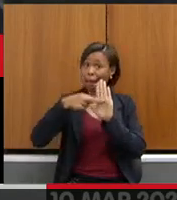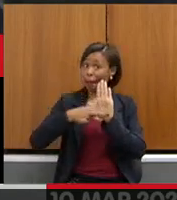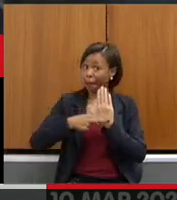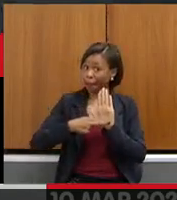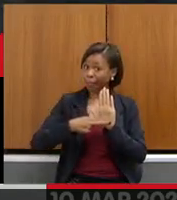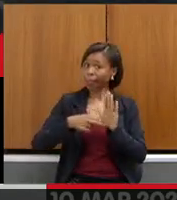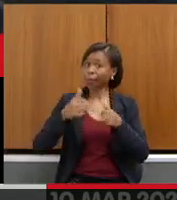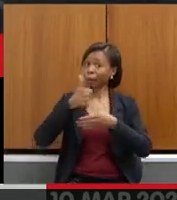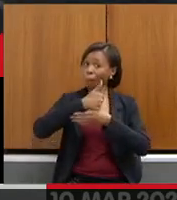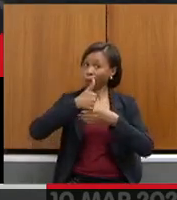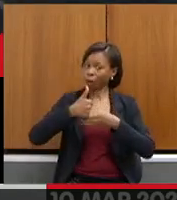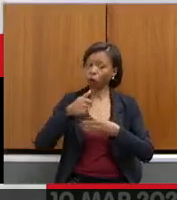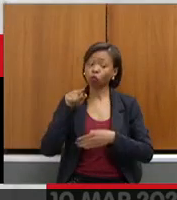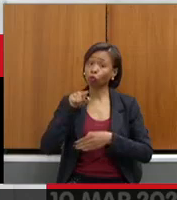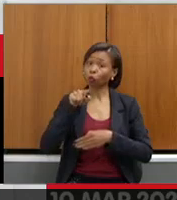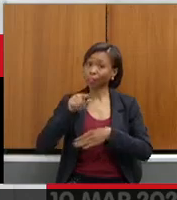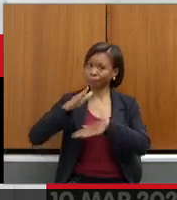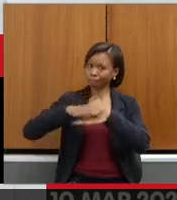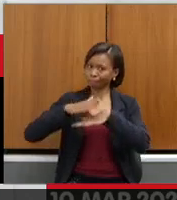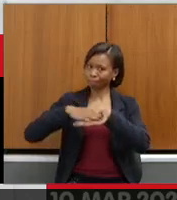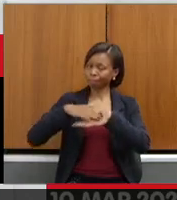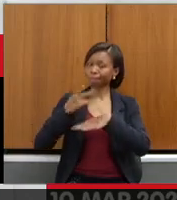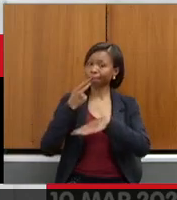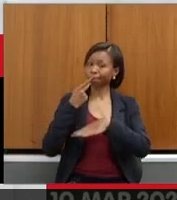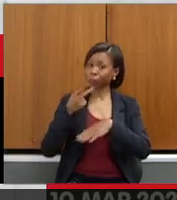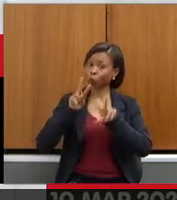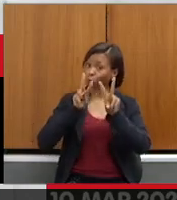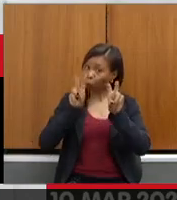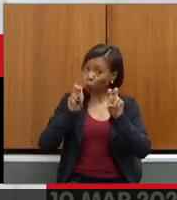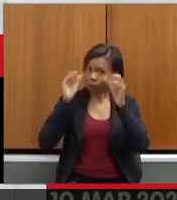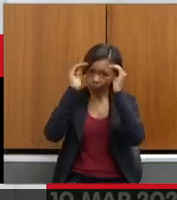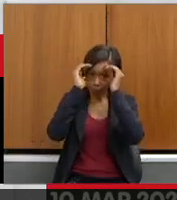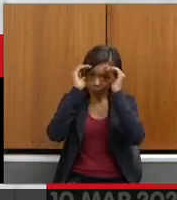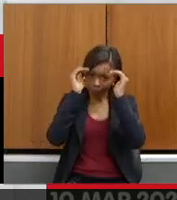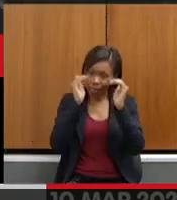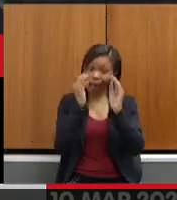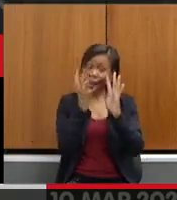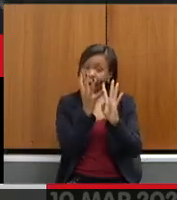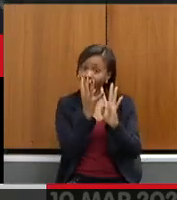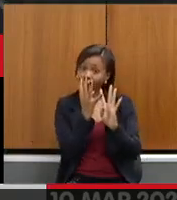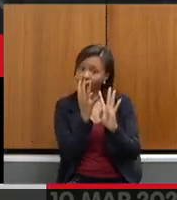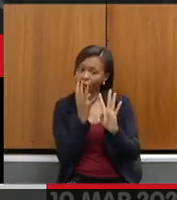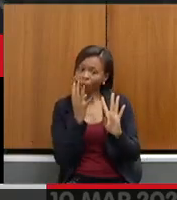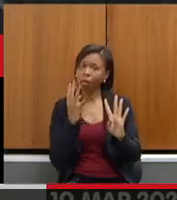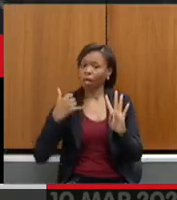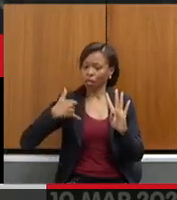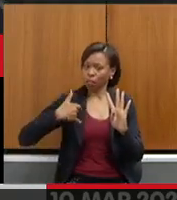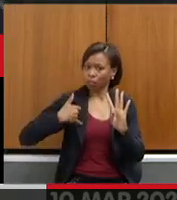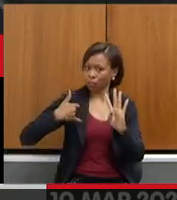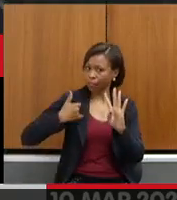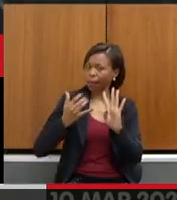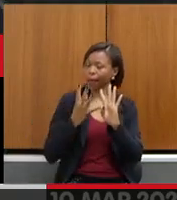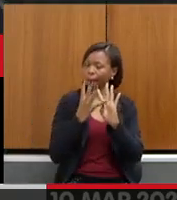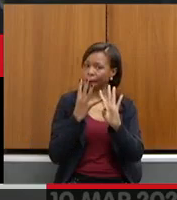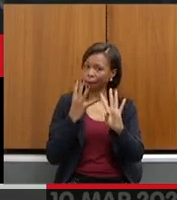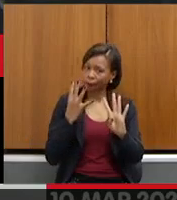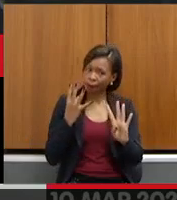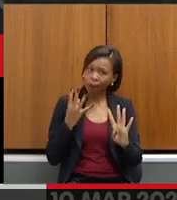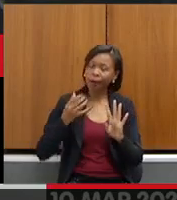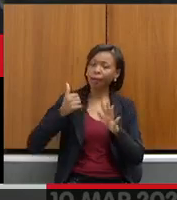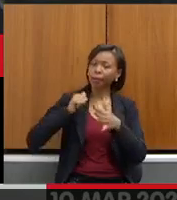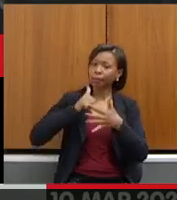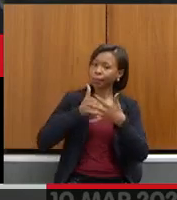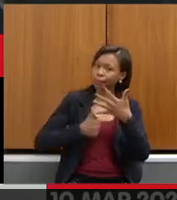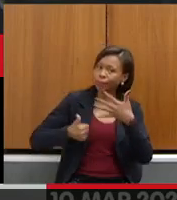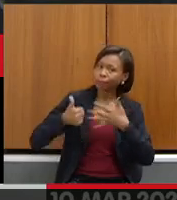são palavras do senhor a respeito do respeito a fila que deve existir para todos nós mineiros e para